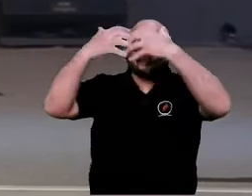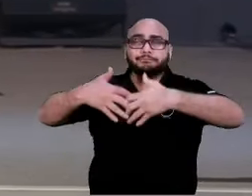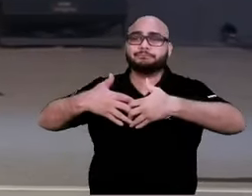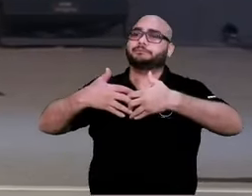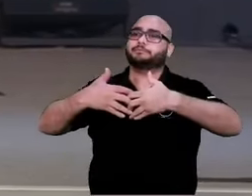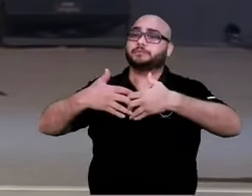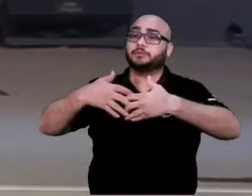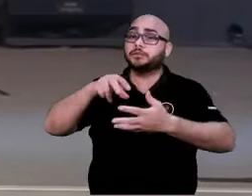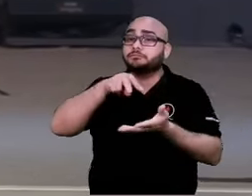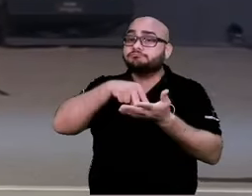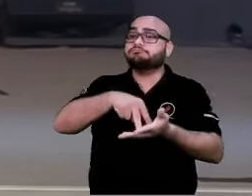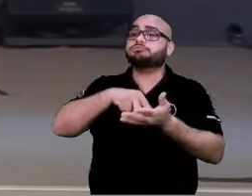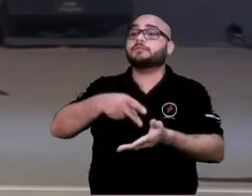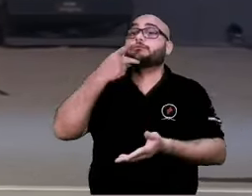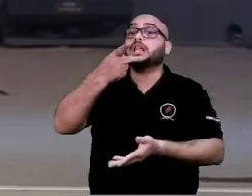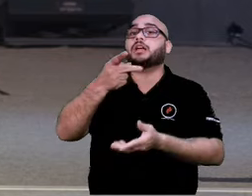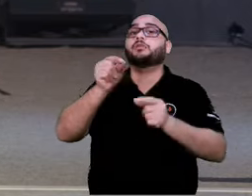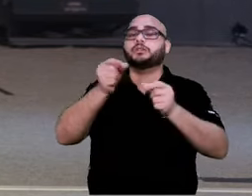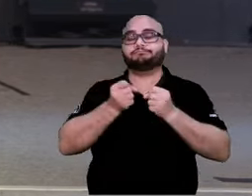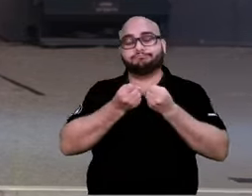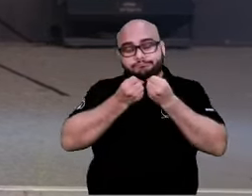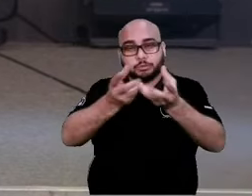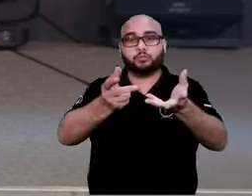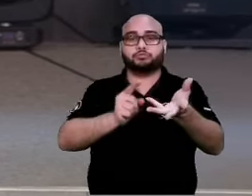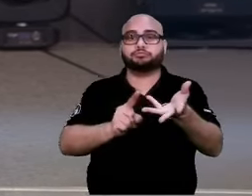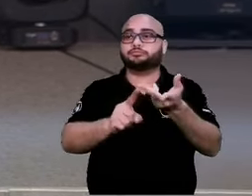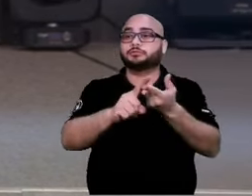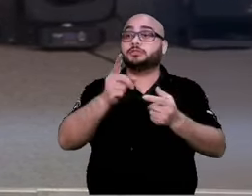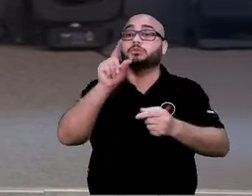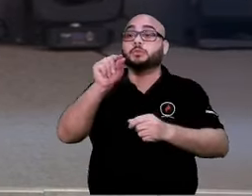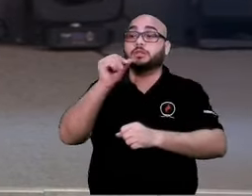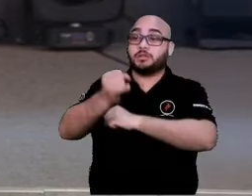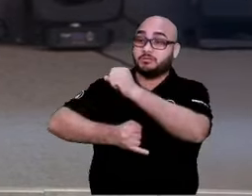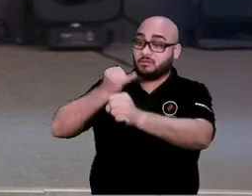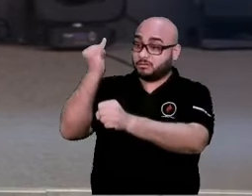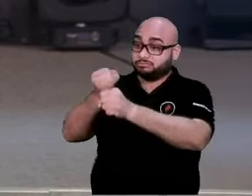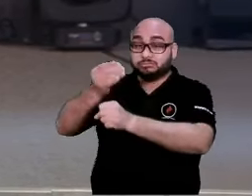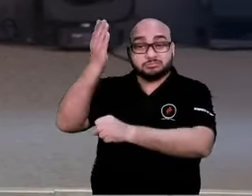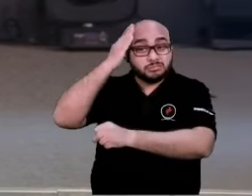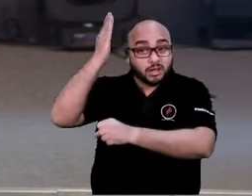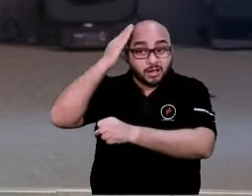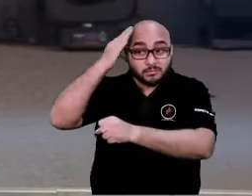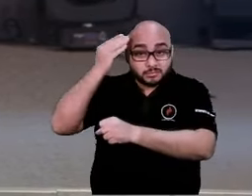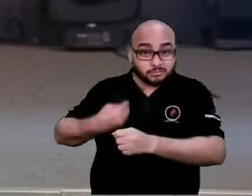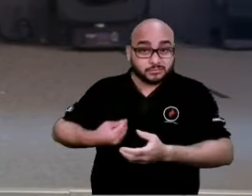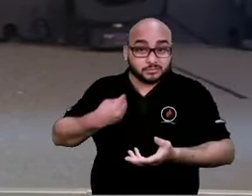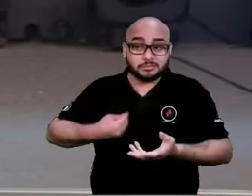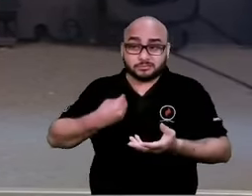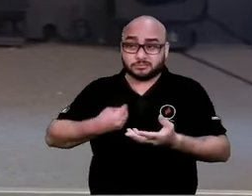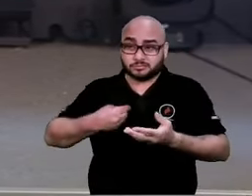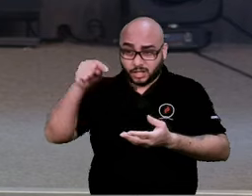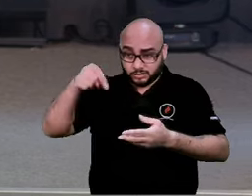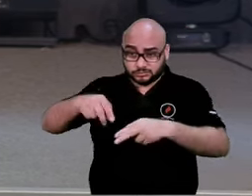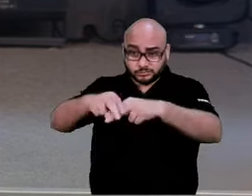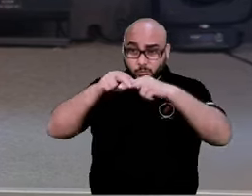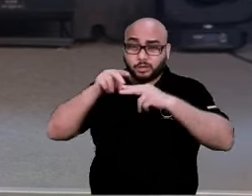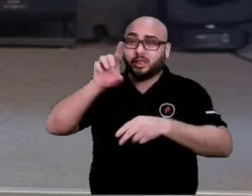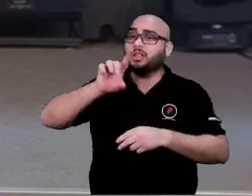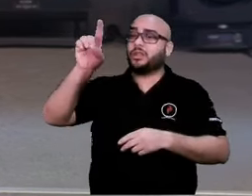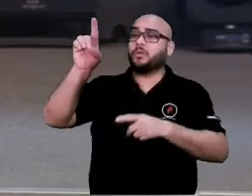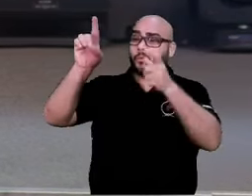para que todos aqui e quem me ouve pela rede social saibam que nós não estamos aqui pelo que Ele pode fazer, mas porque Ele